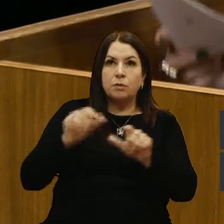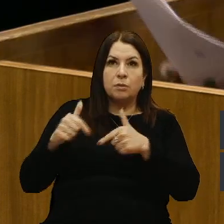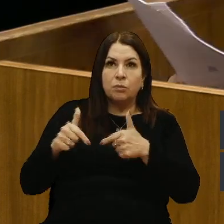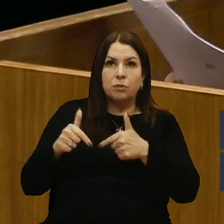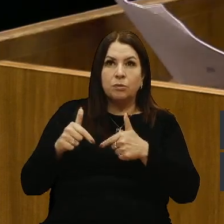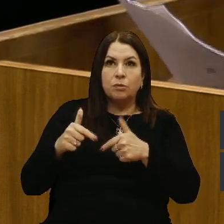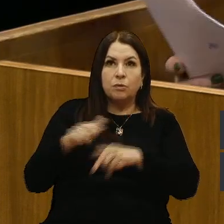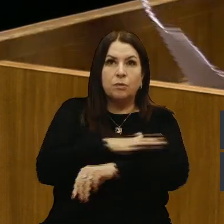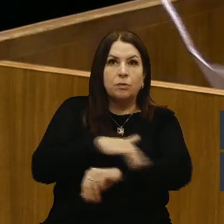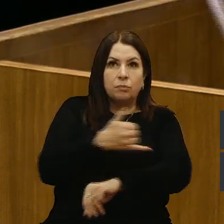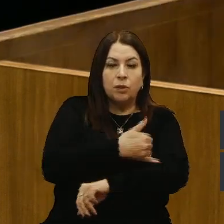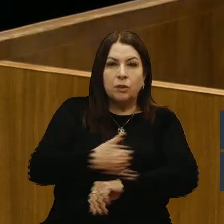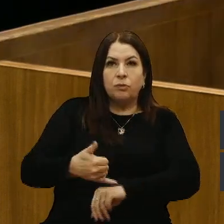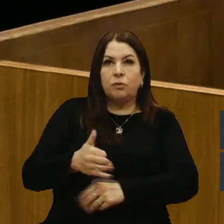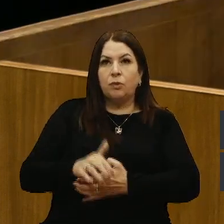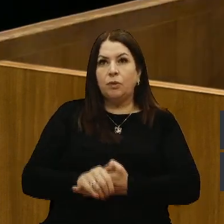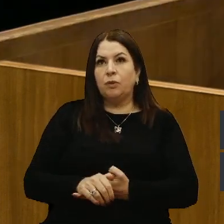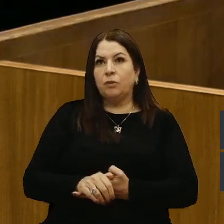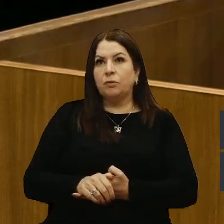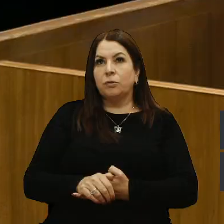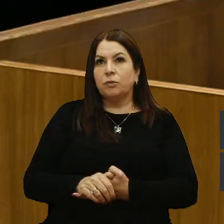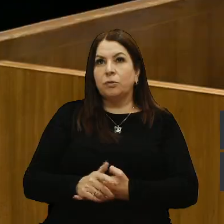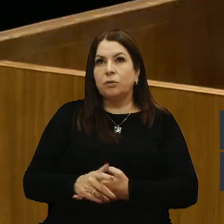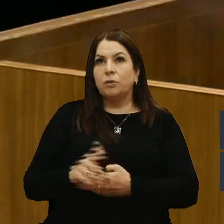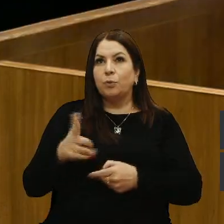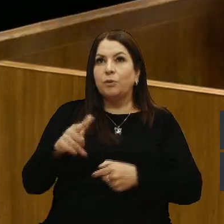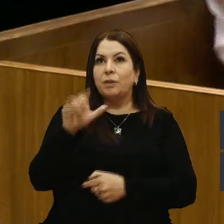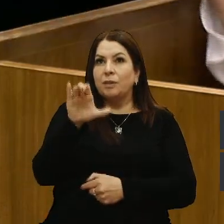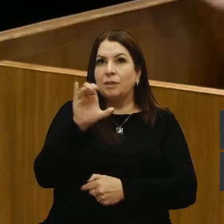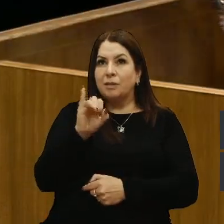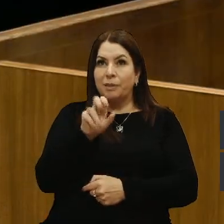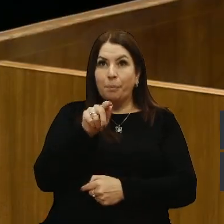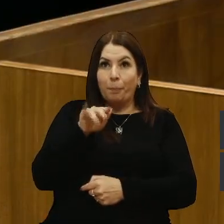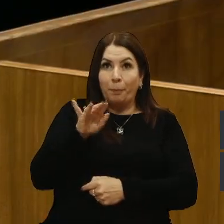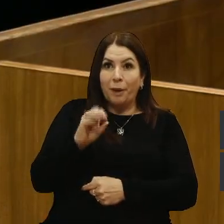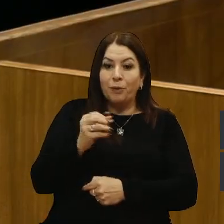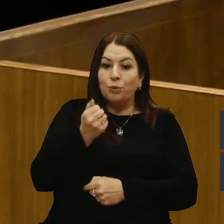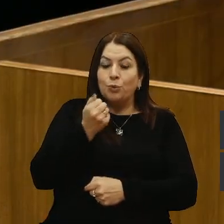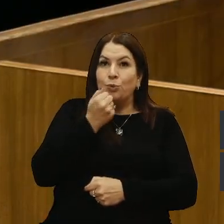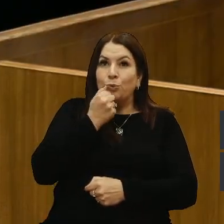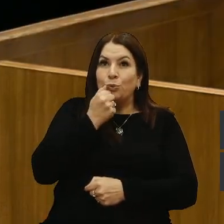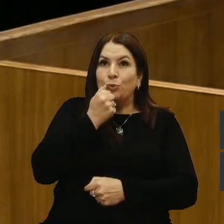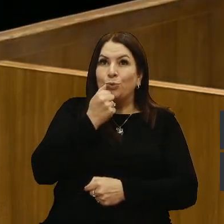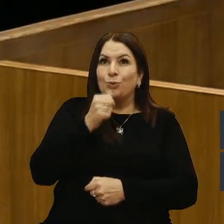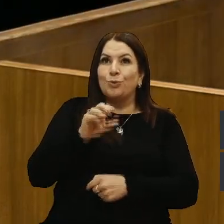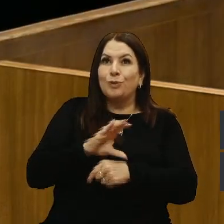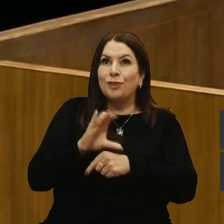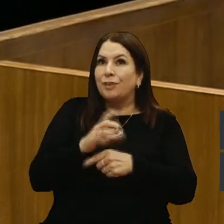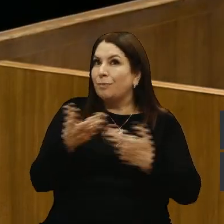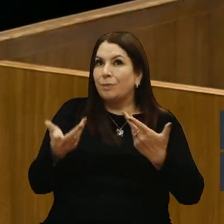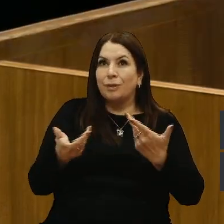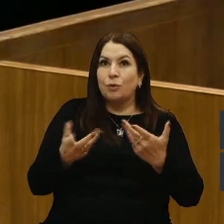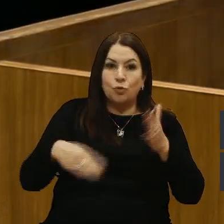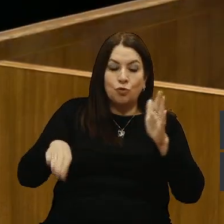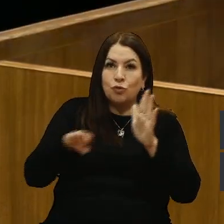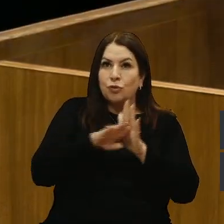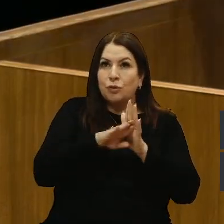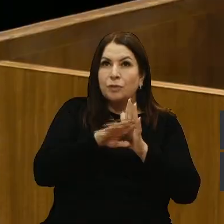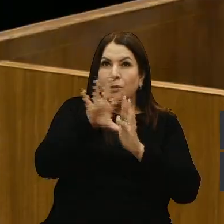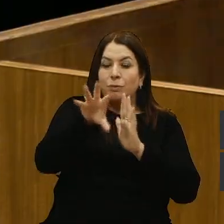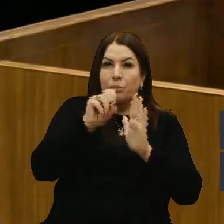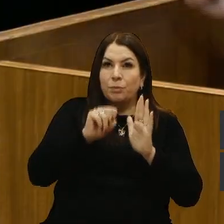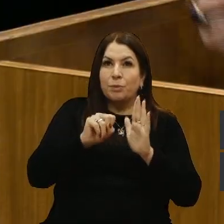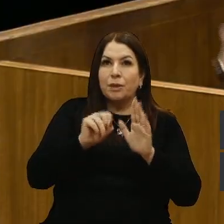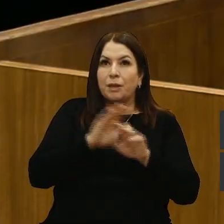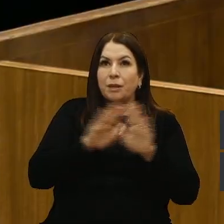ter asfalto. Daí não tem cimento, porque não pagaram não sei o quê. Aí quando chega o cimento, vão lá pegar,